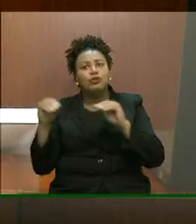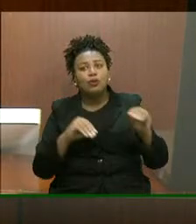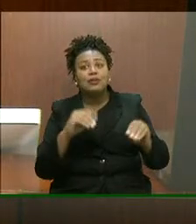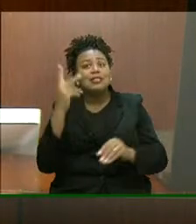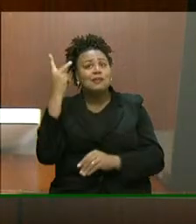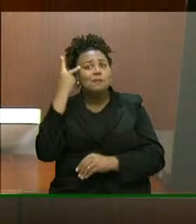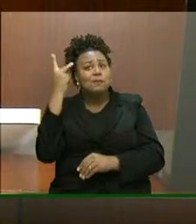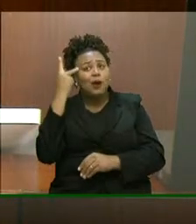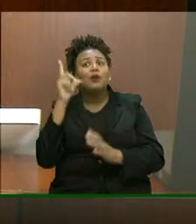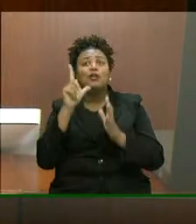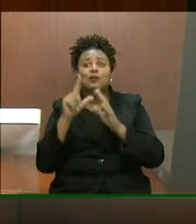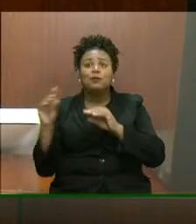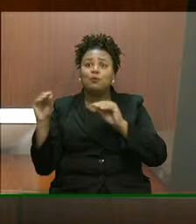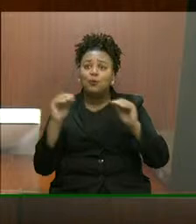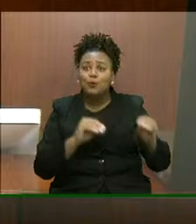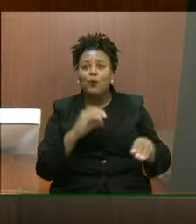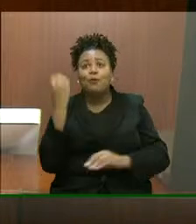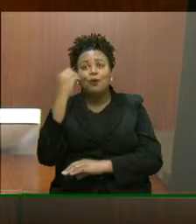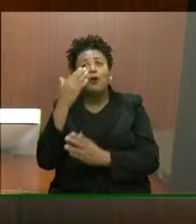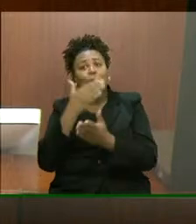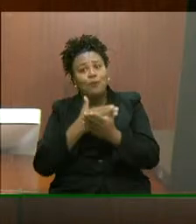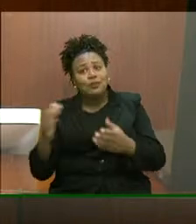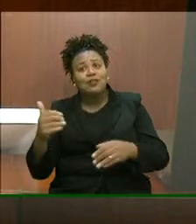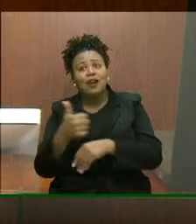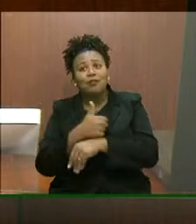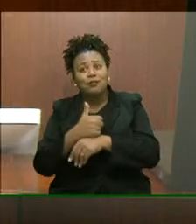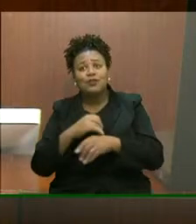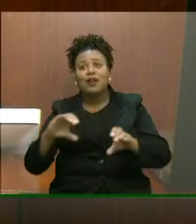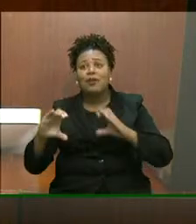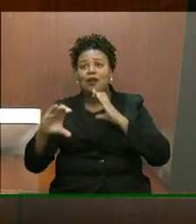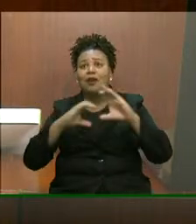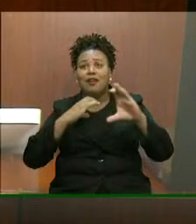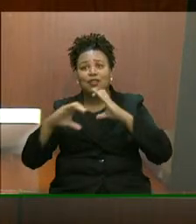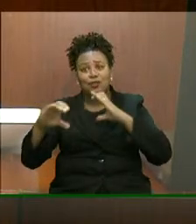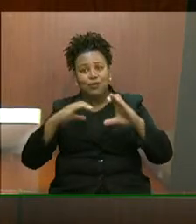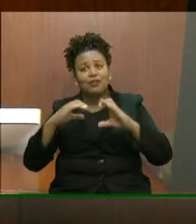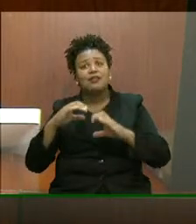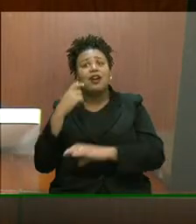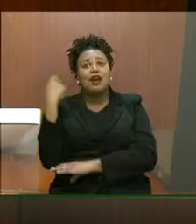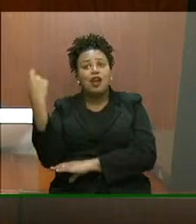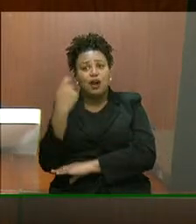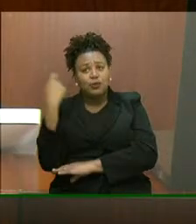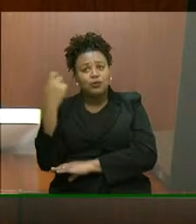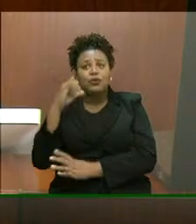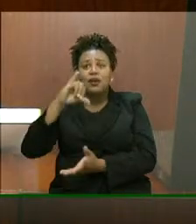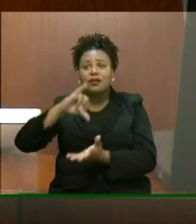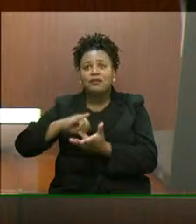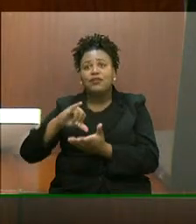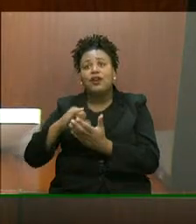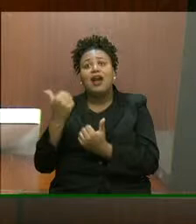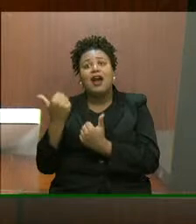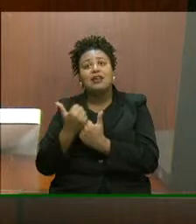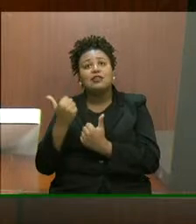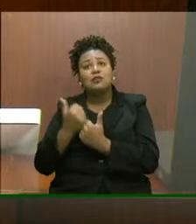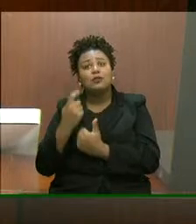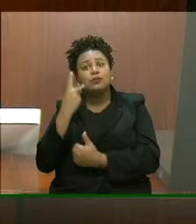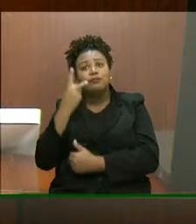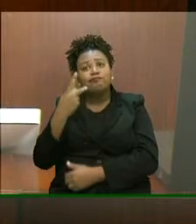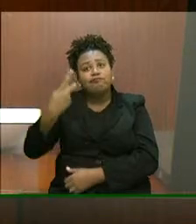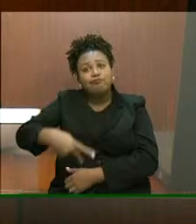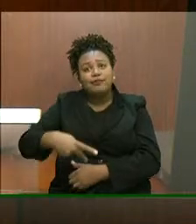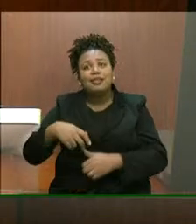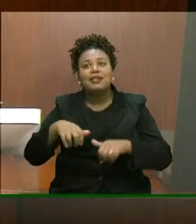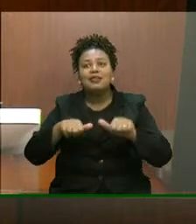São Paulo e finalmente para Porto Alegre, com o objetivo de iniciar sua carreira como cantor nativista. Nos primeiros anos da capital gaúcha, foi assessor parlamentar na Assembleia